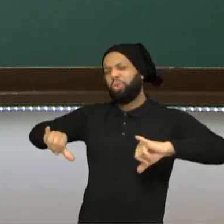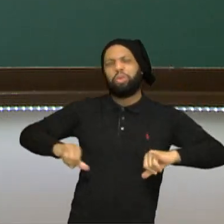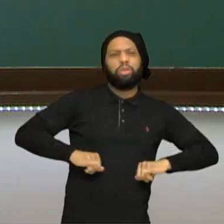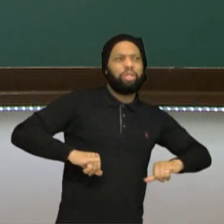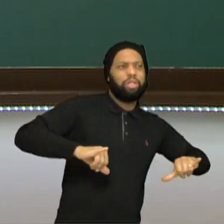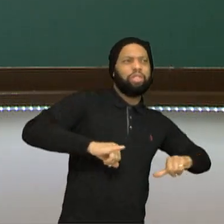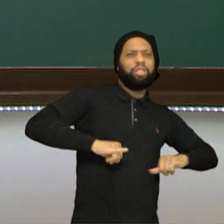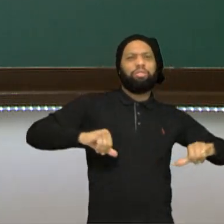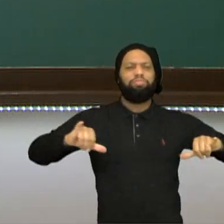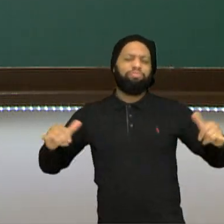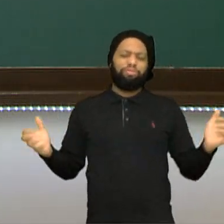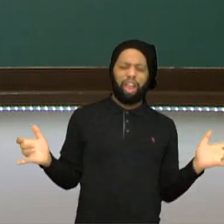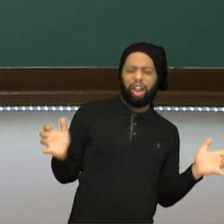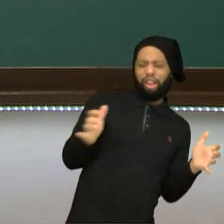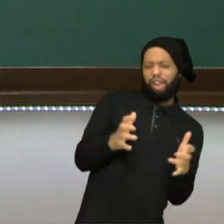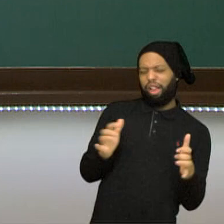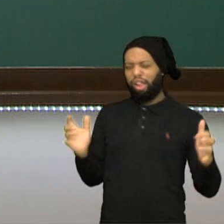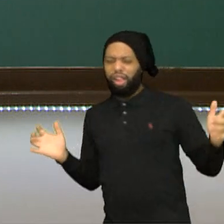judiação?